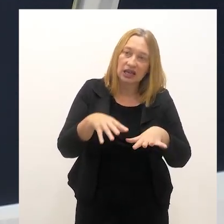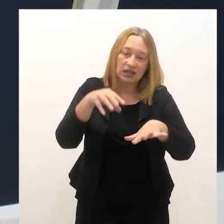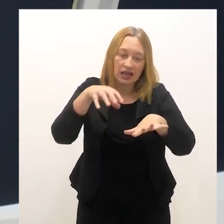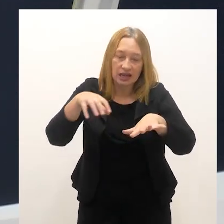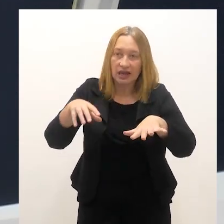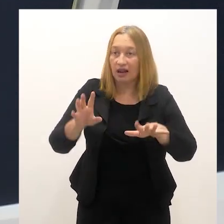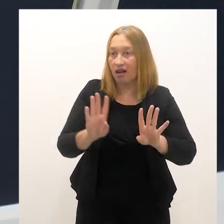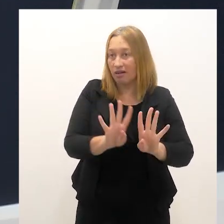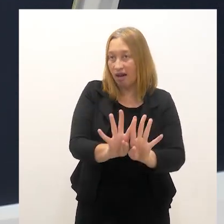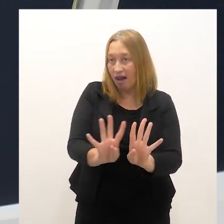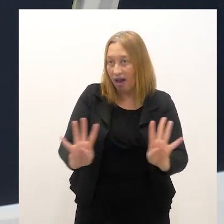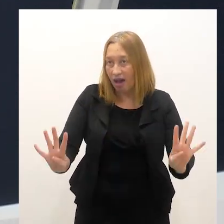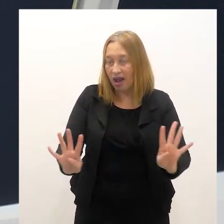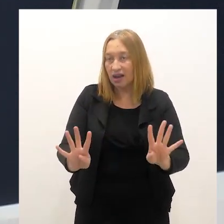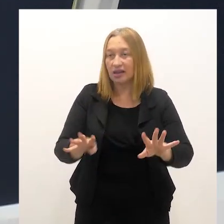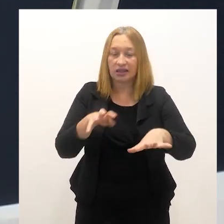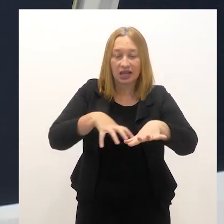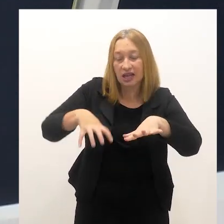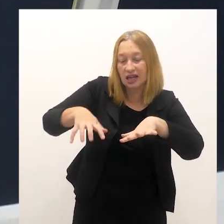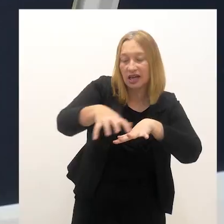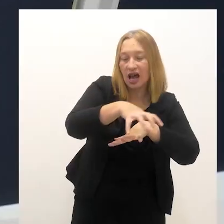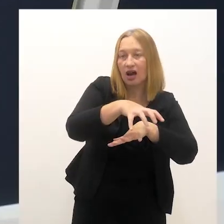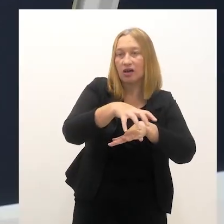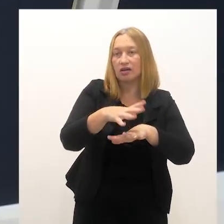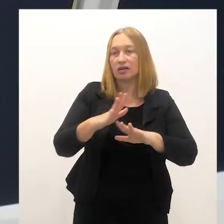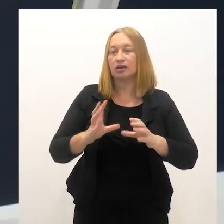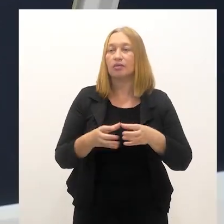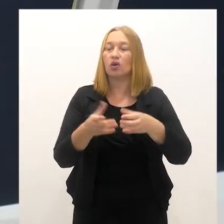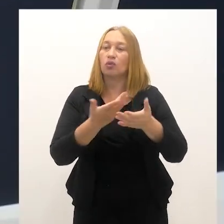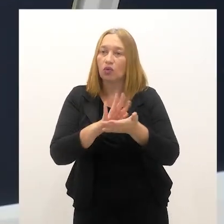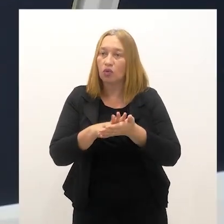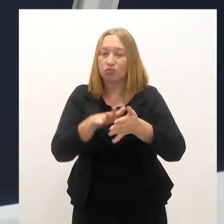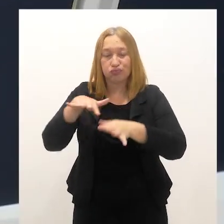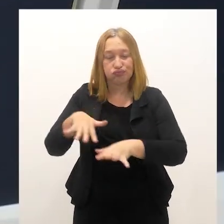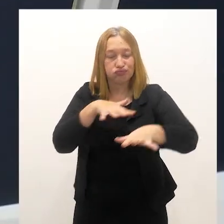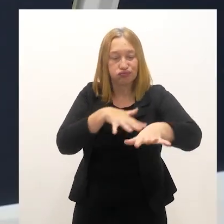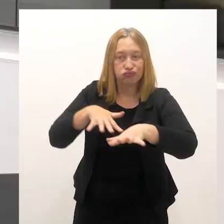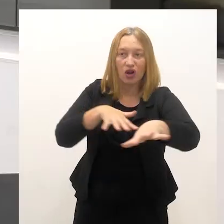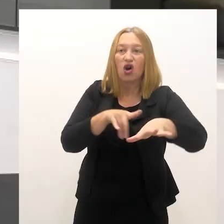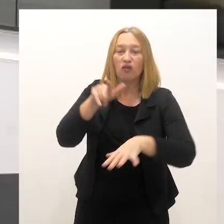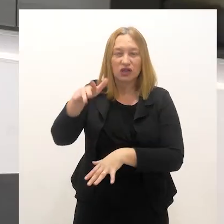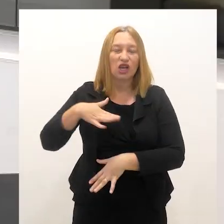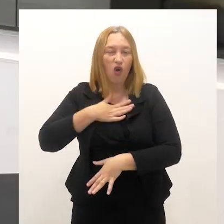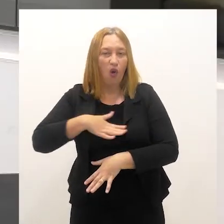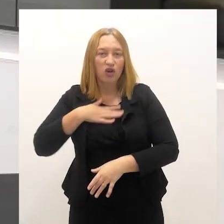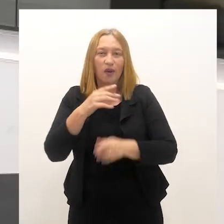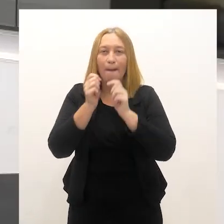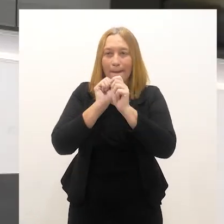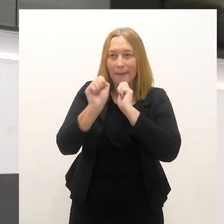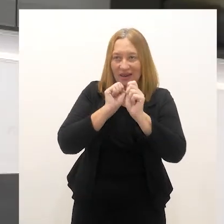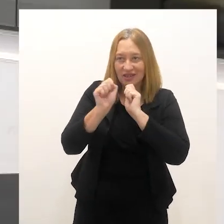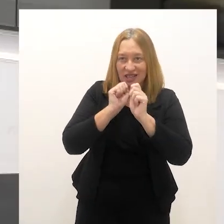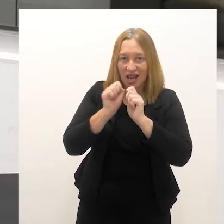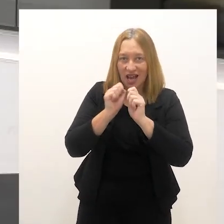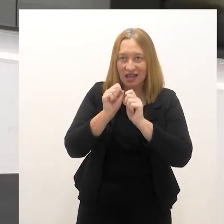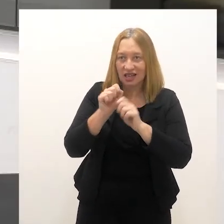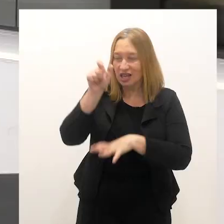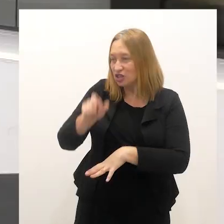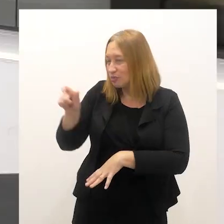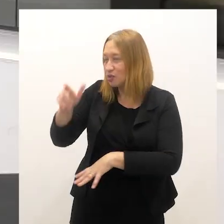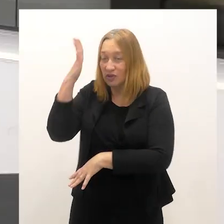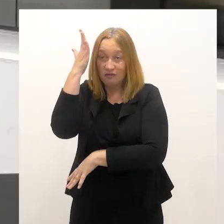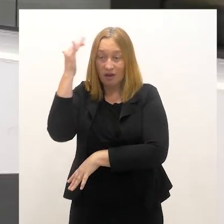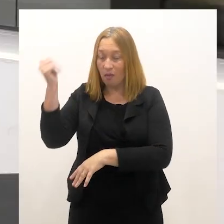Daquela ala, daquele carro, para a escola estar na avenida, assim. Você gosta muito de entrevistar